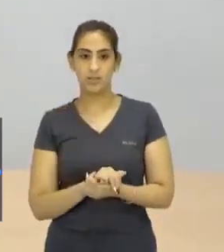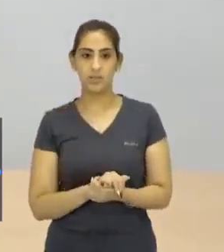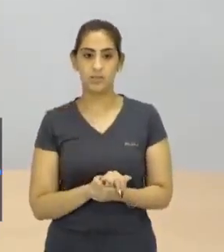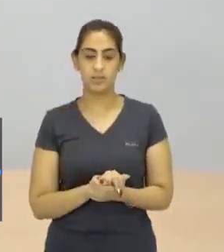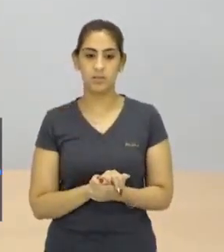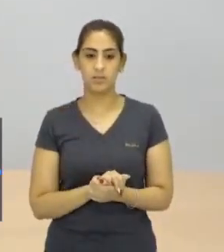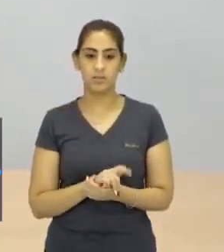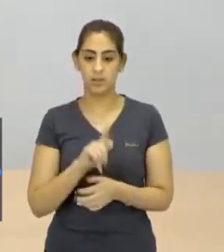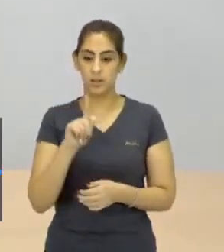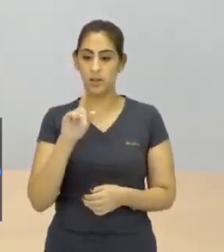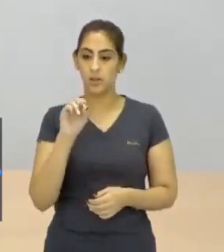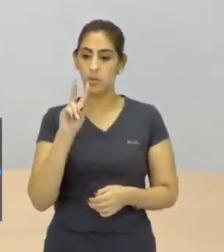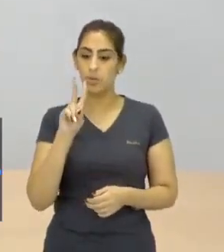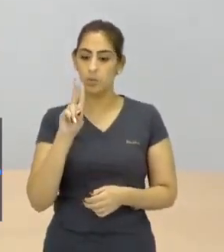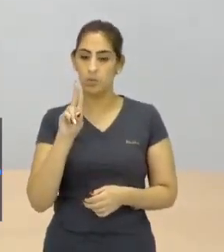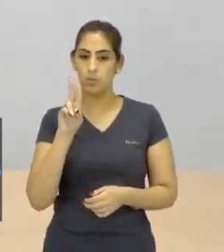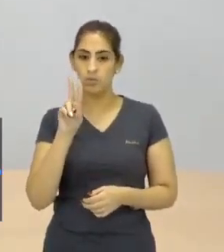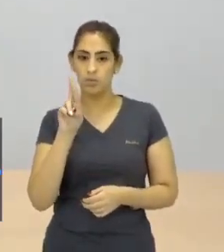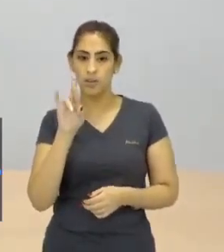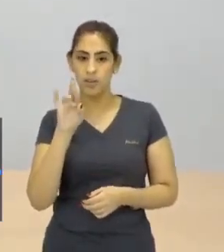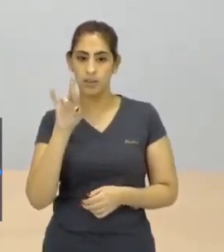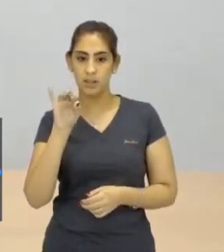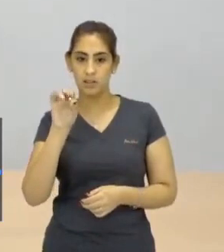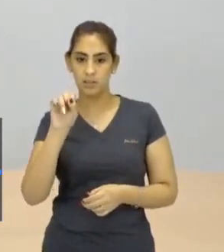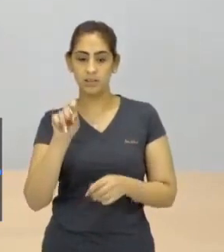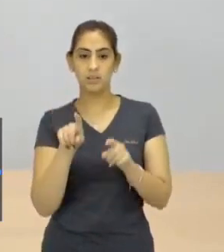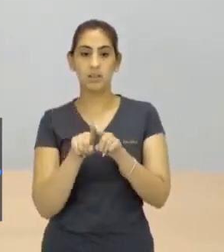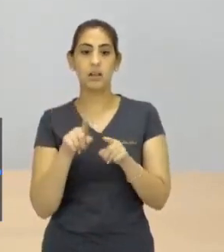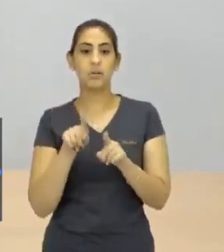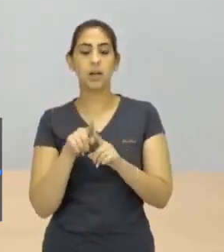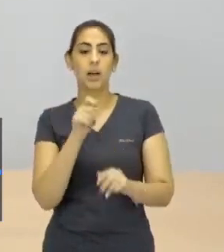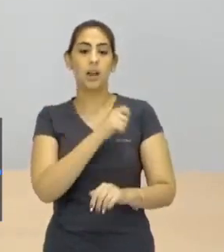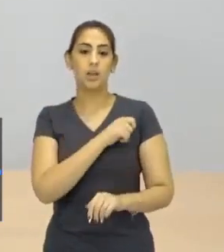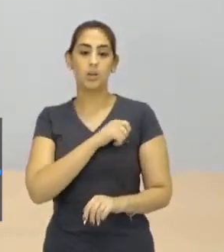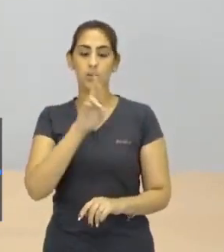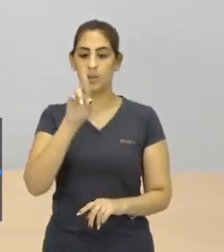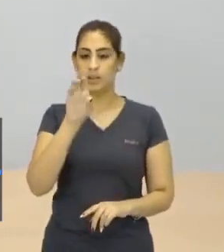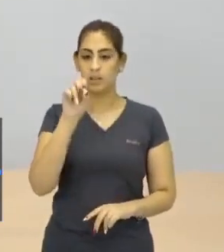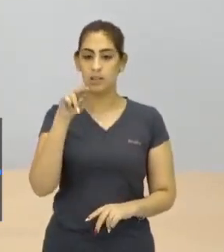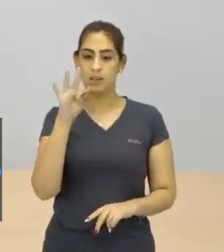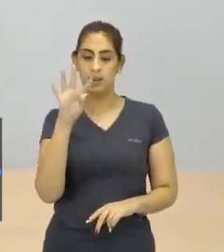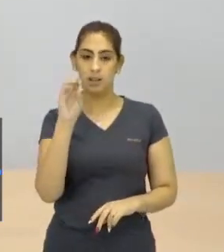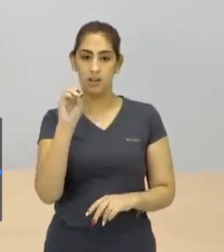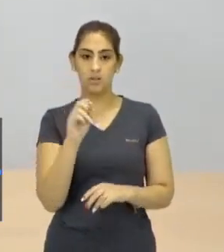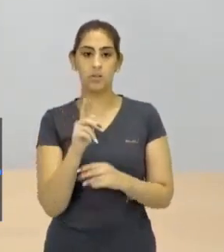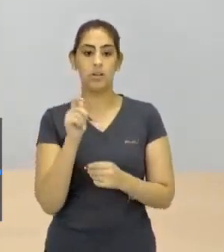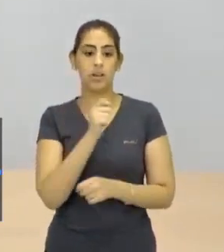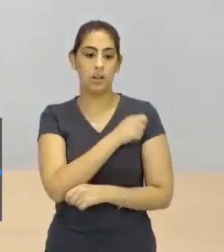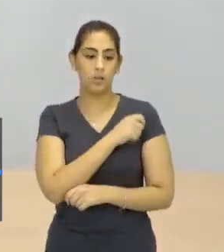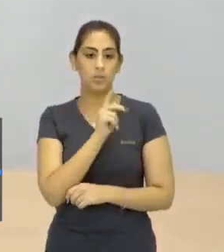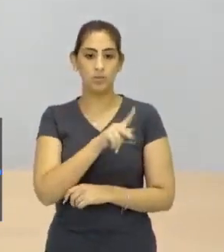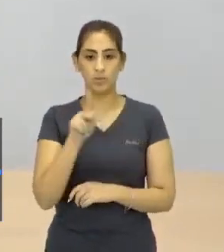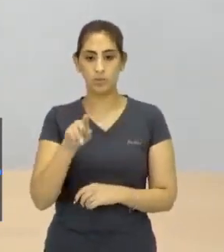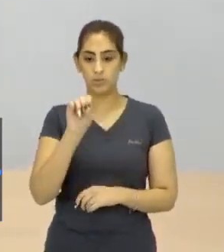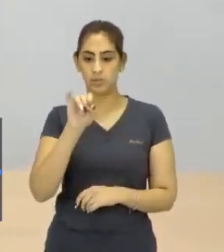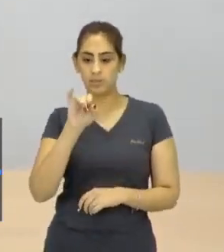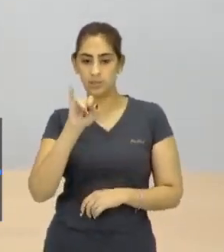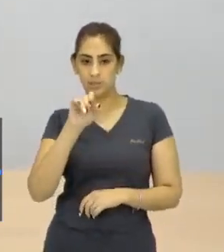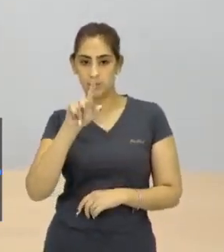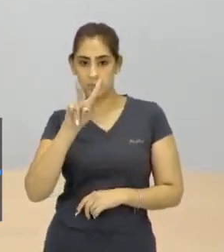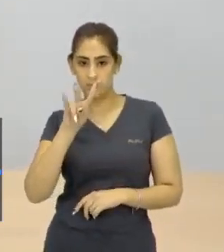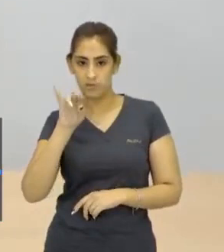de Louveira. O aluno Renato, os alunos do professor Silvio, também os alunos da